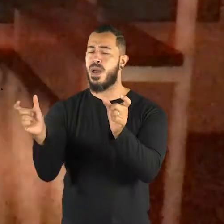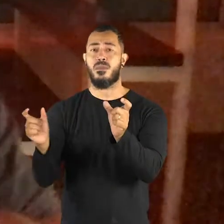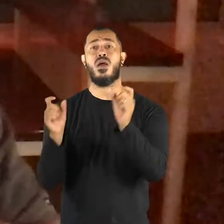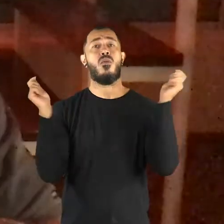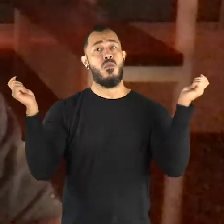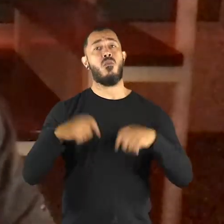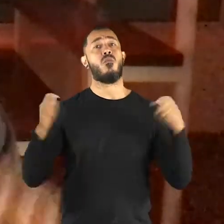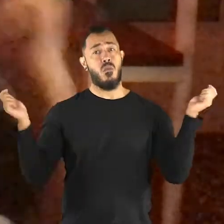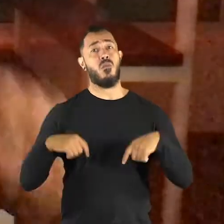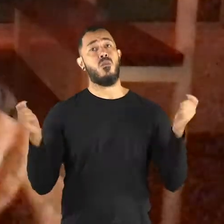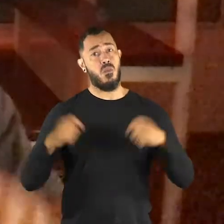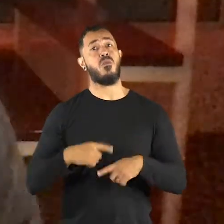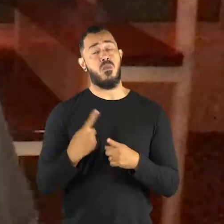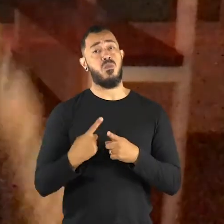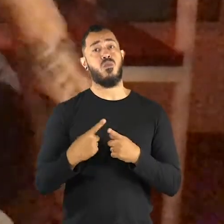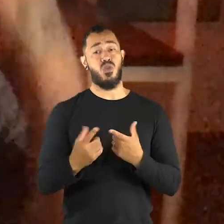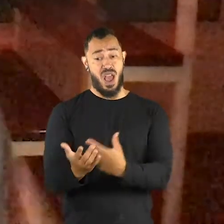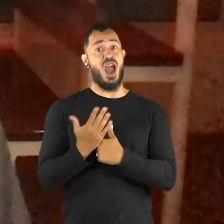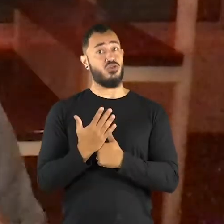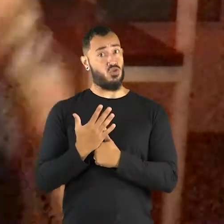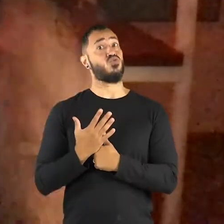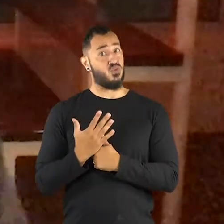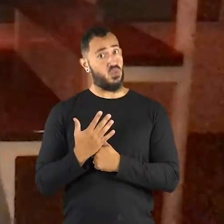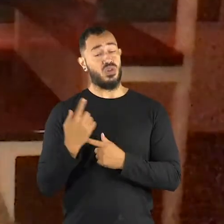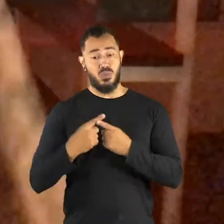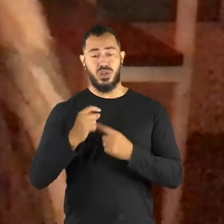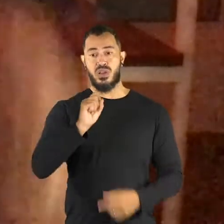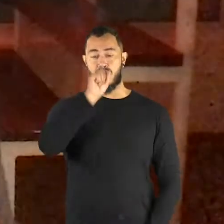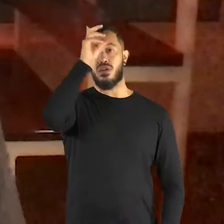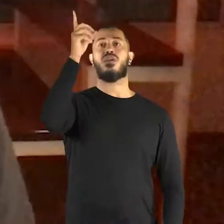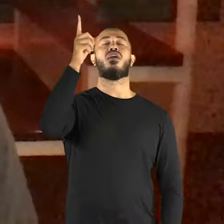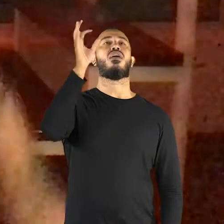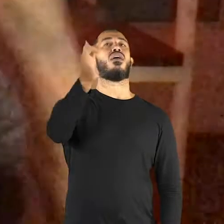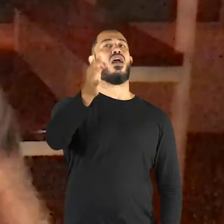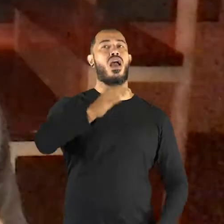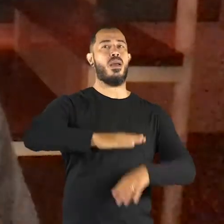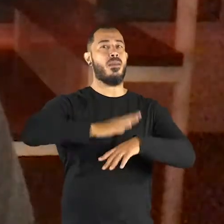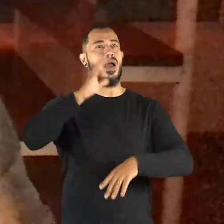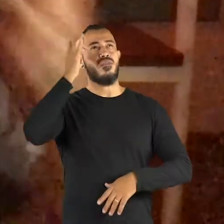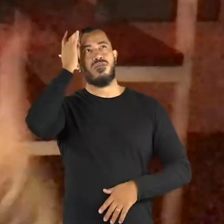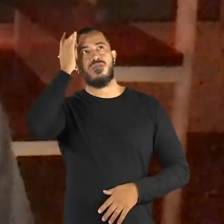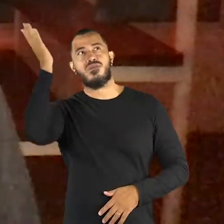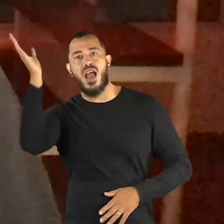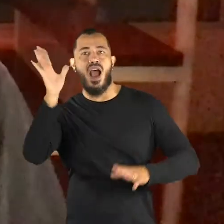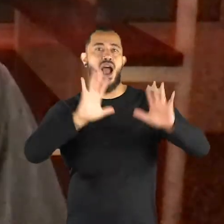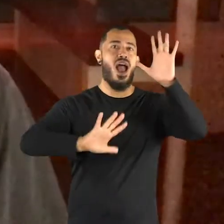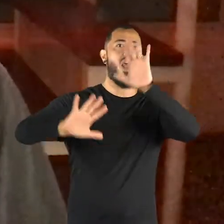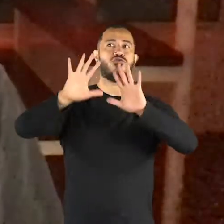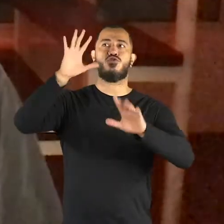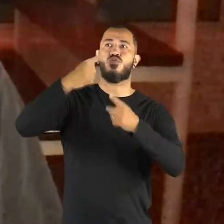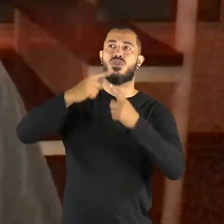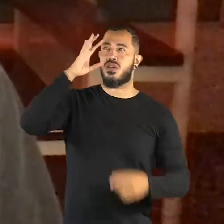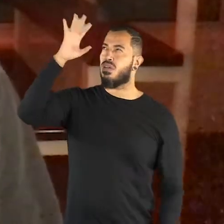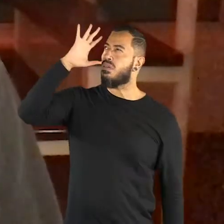e também a linha do tempo, te ajuda muito a tornar mais palpável ainda, mais imagético o que você desejaria